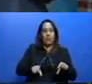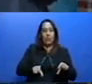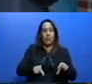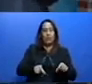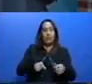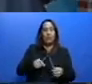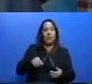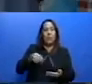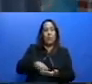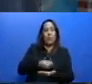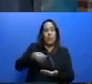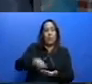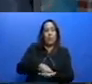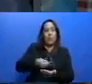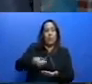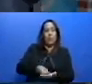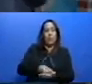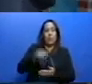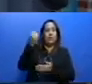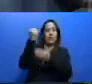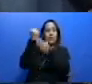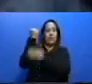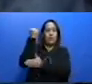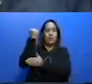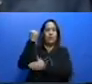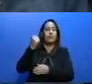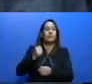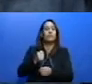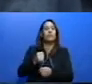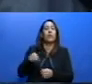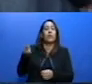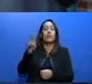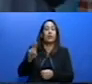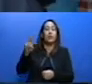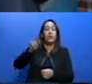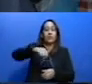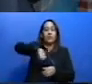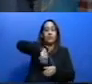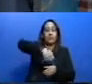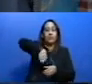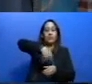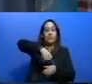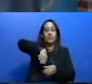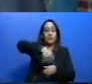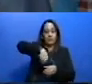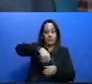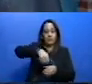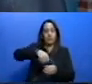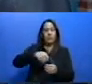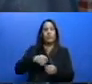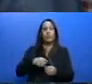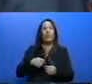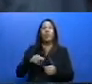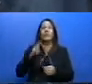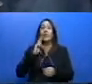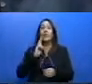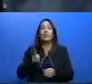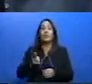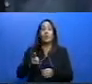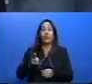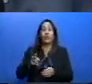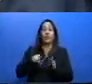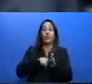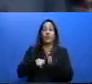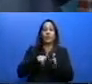uma colher de pau, madeira, né? Que ela usa para mexer. E diante dessa imagem nós vamos responder a